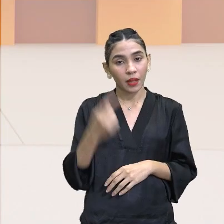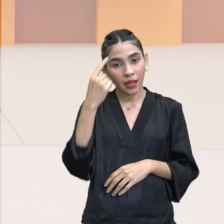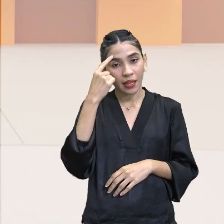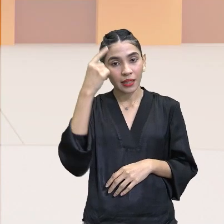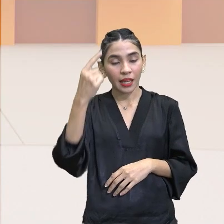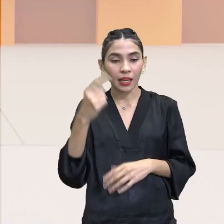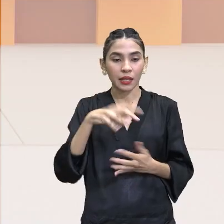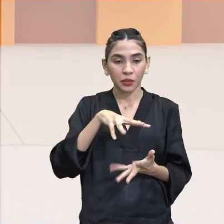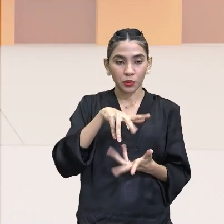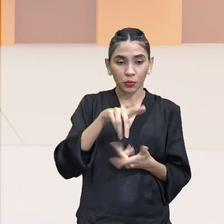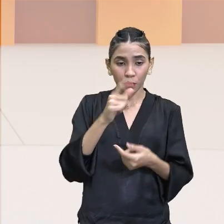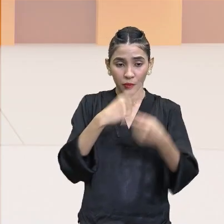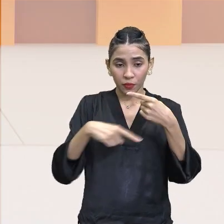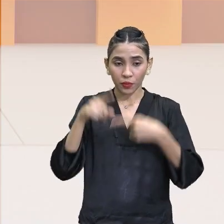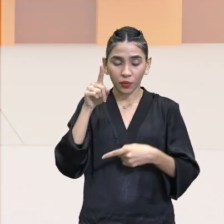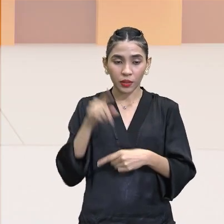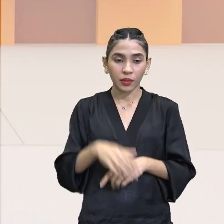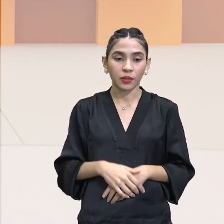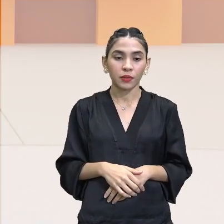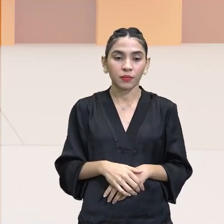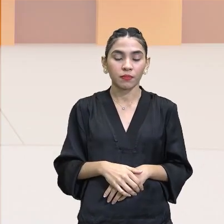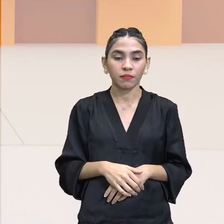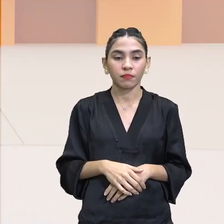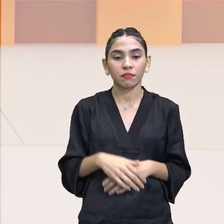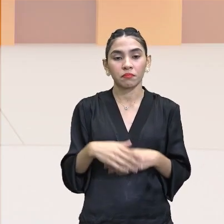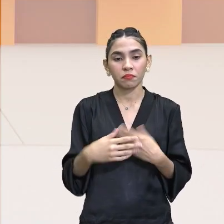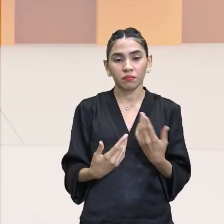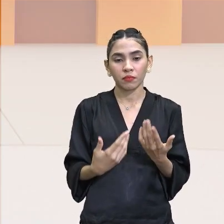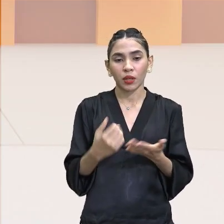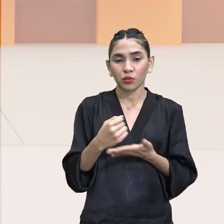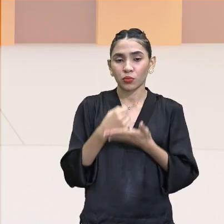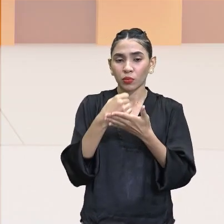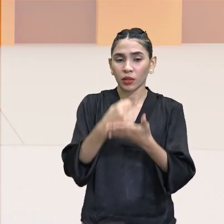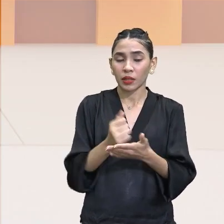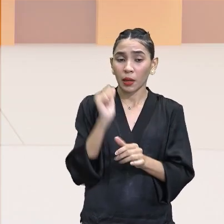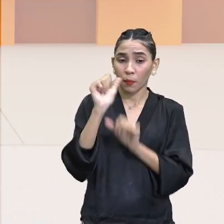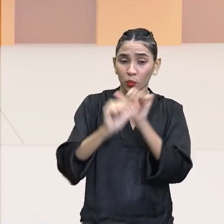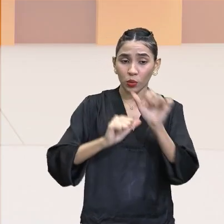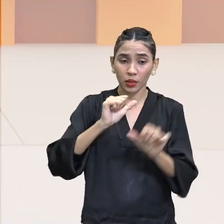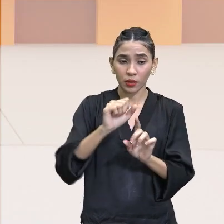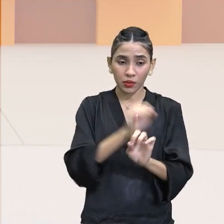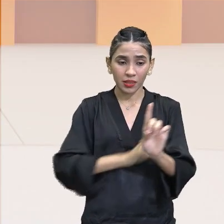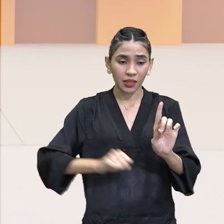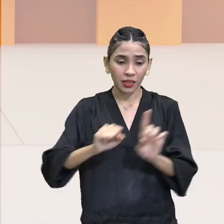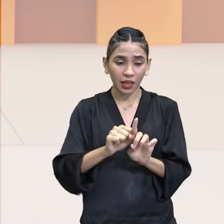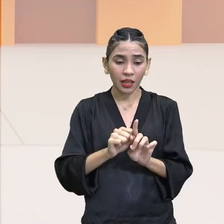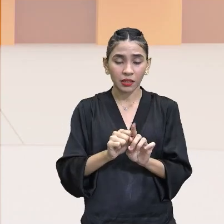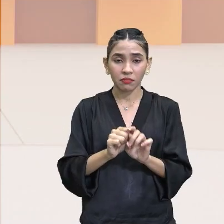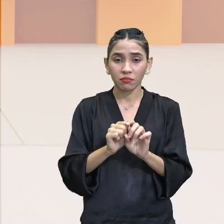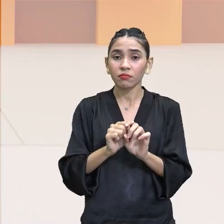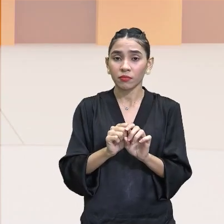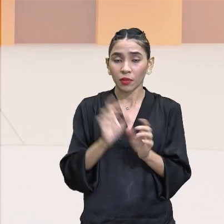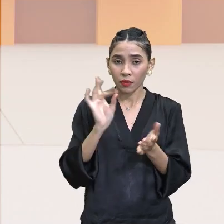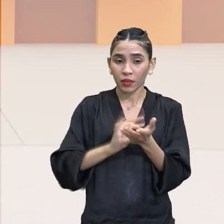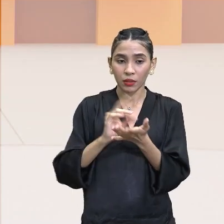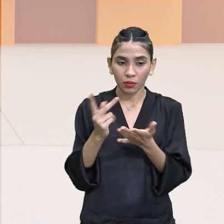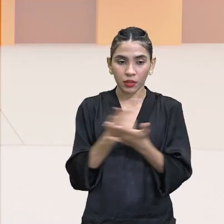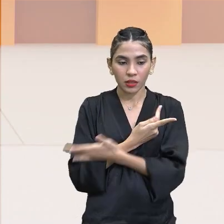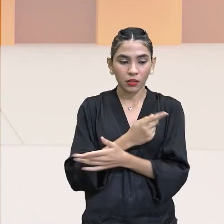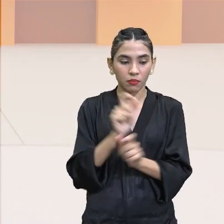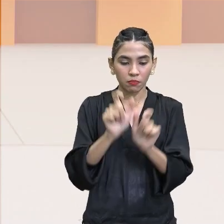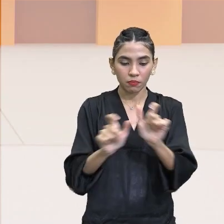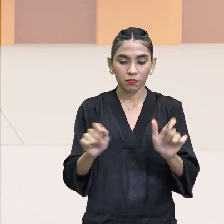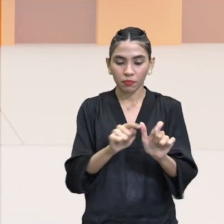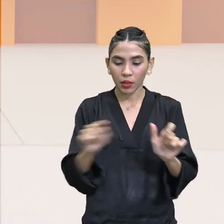mundo globalizado, ela ajudaria a aperfeiçoar a sociedade. E realmente aconteceu, né? Muitas pessoas